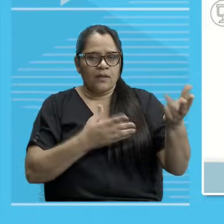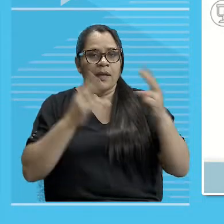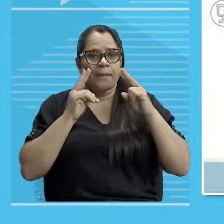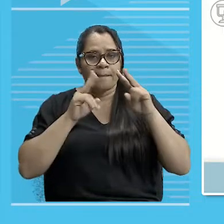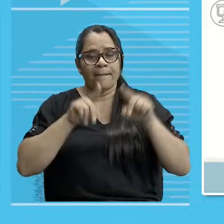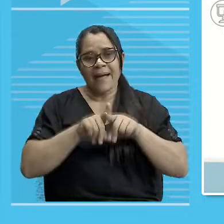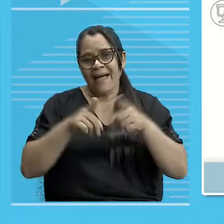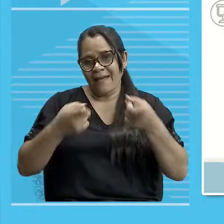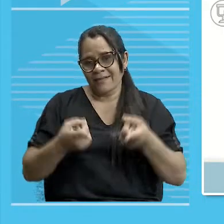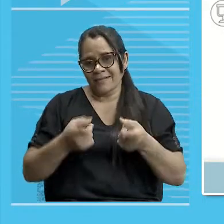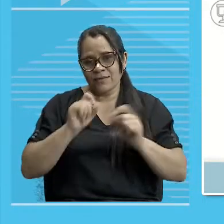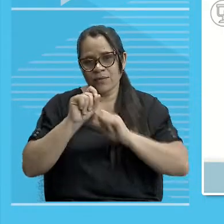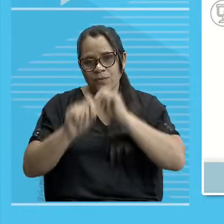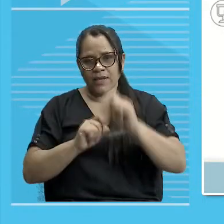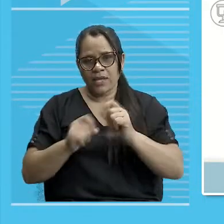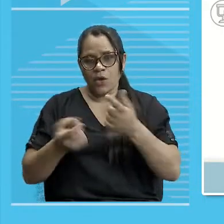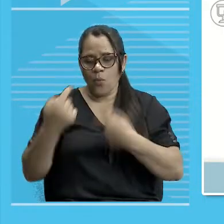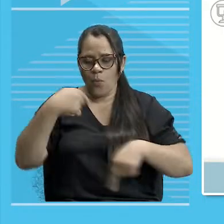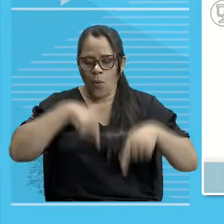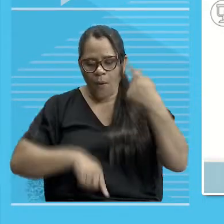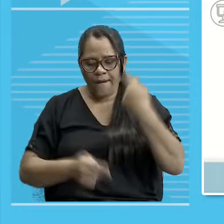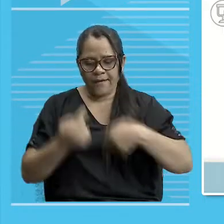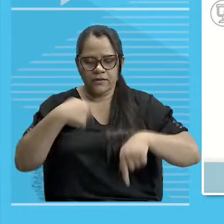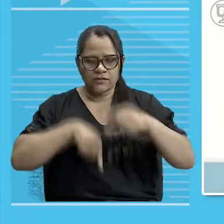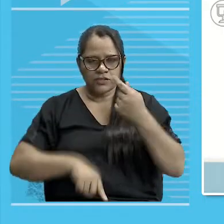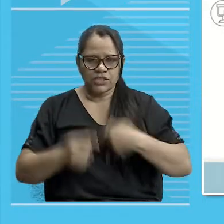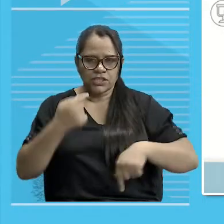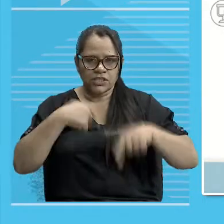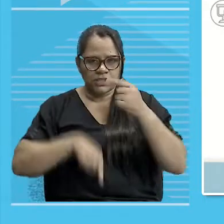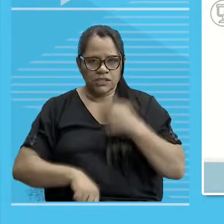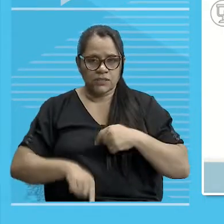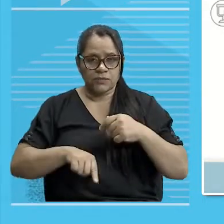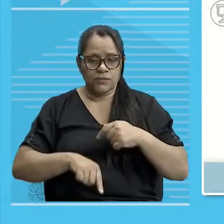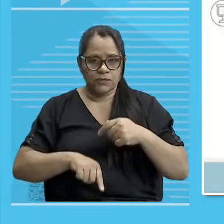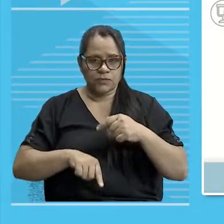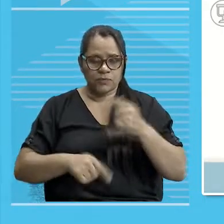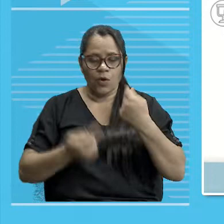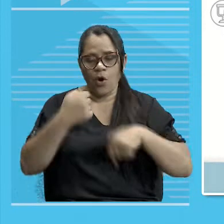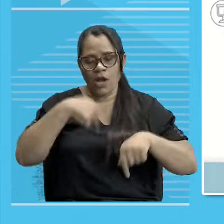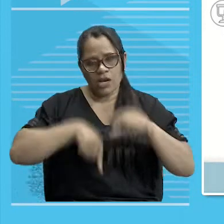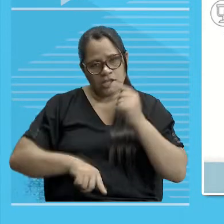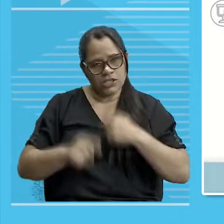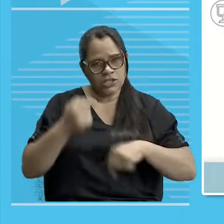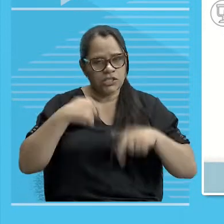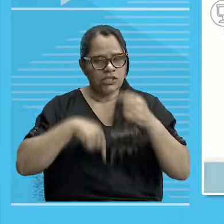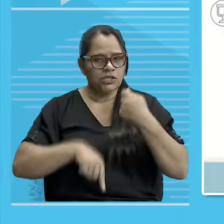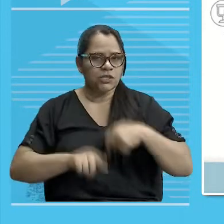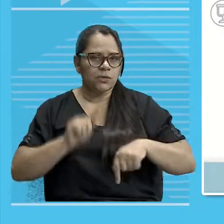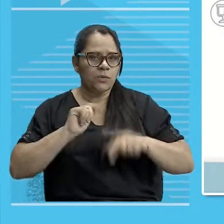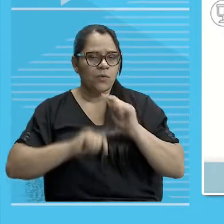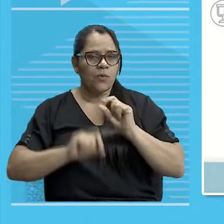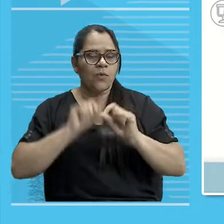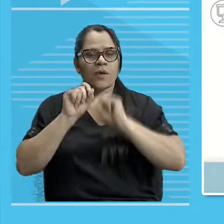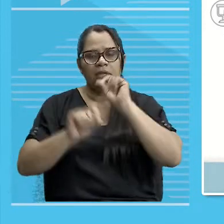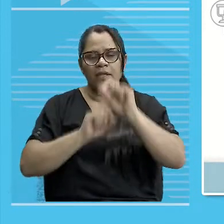Mas, o organismo, muitas vezes,